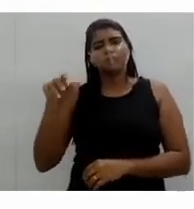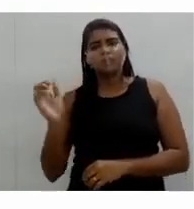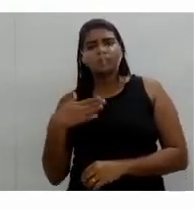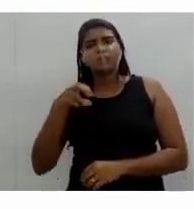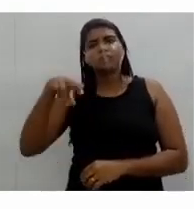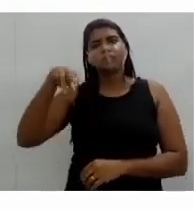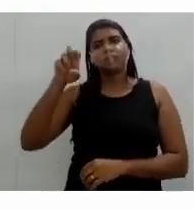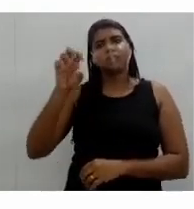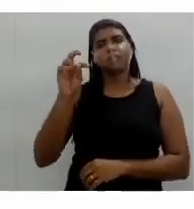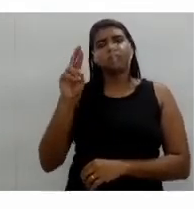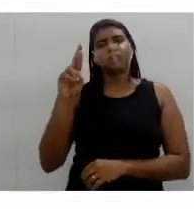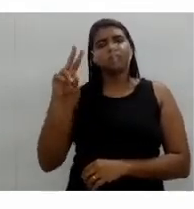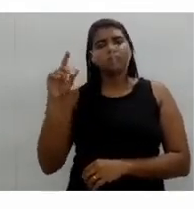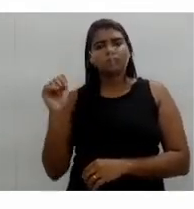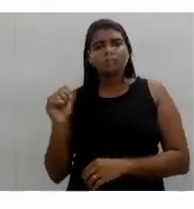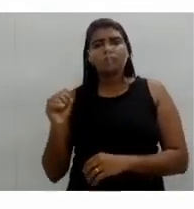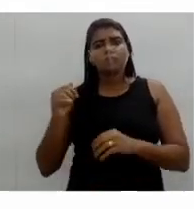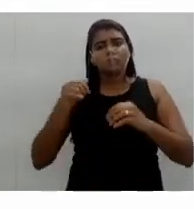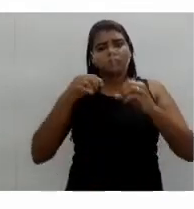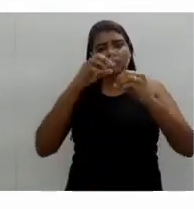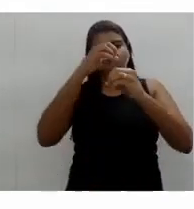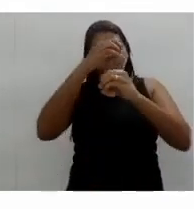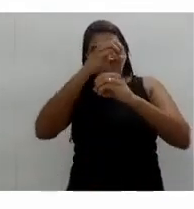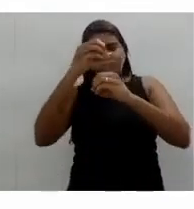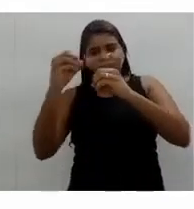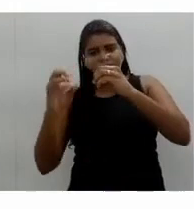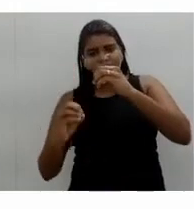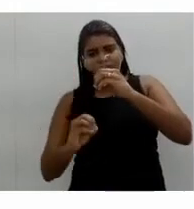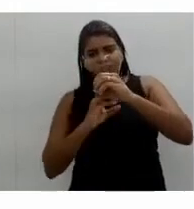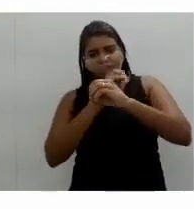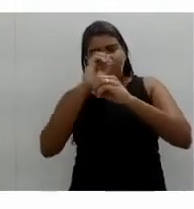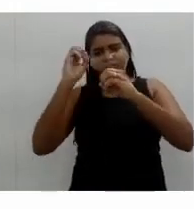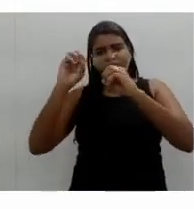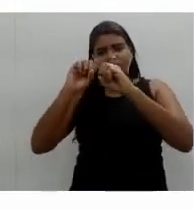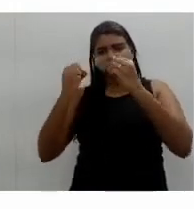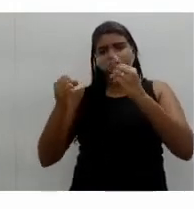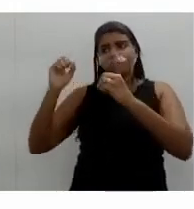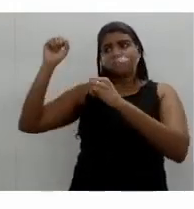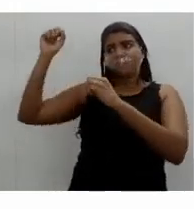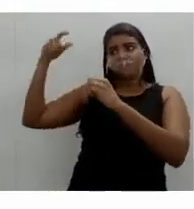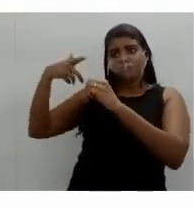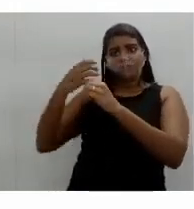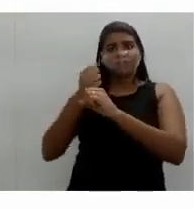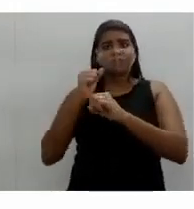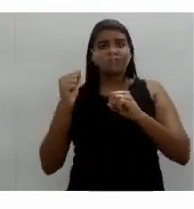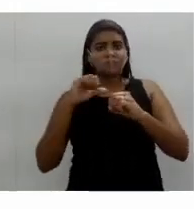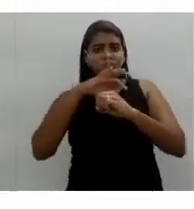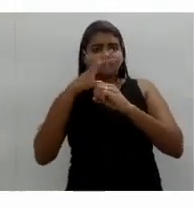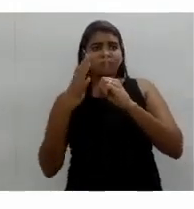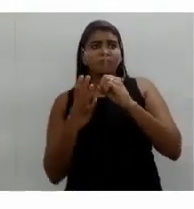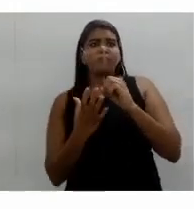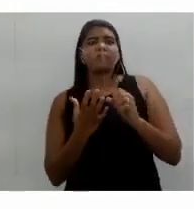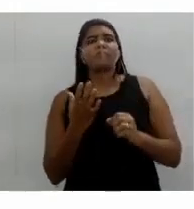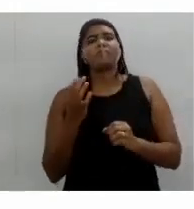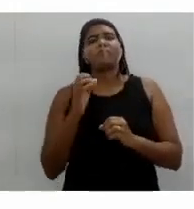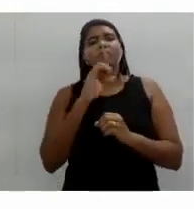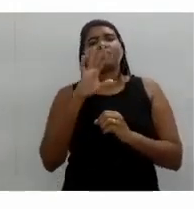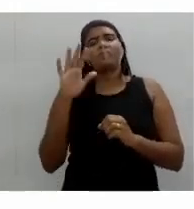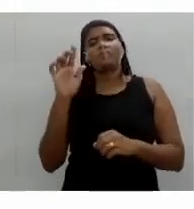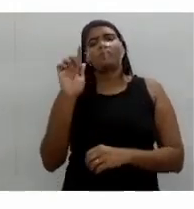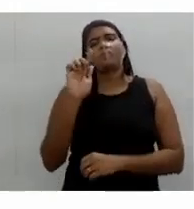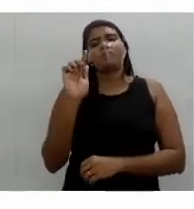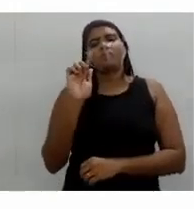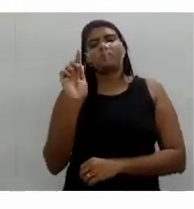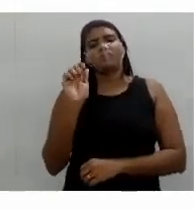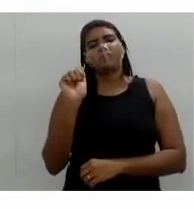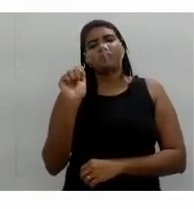são planetas que têm grande parte da sua composição constituída por gases, então são